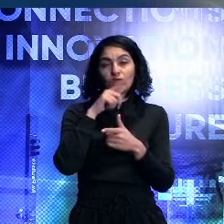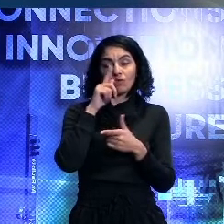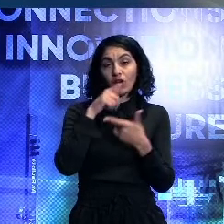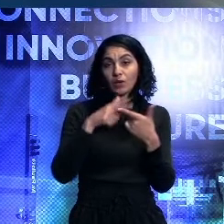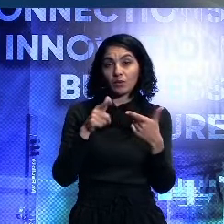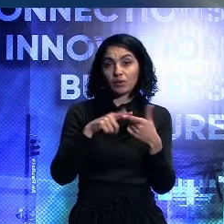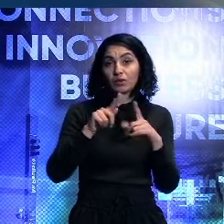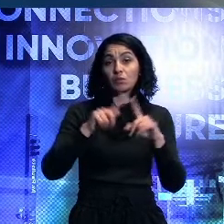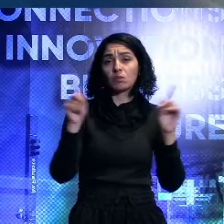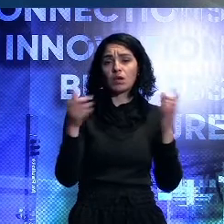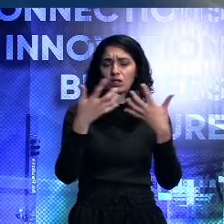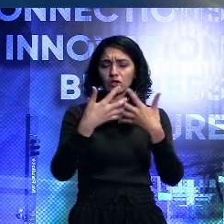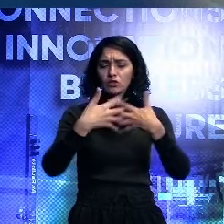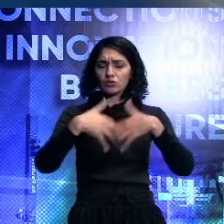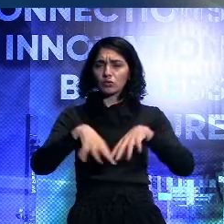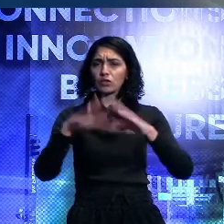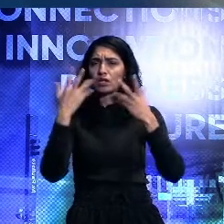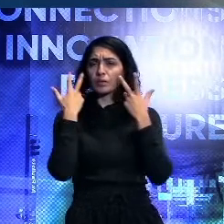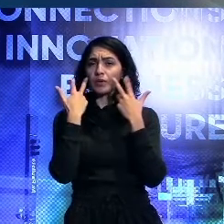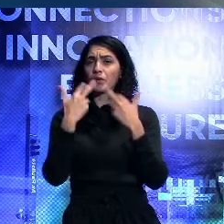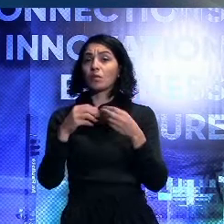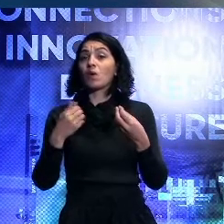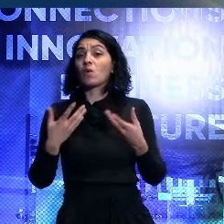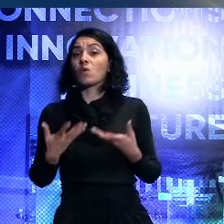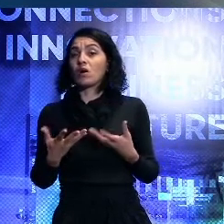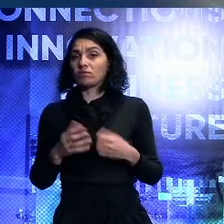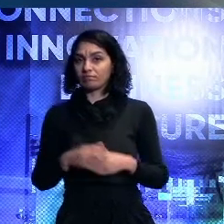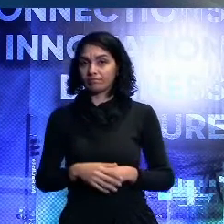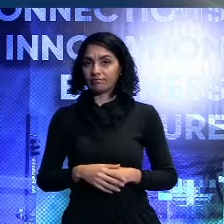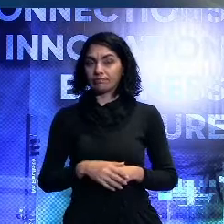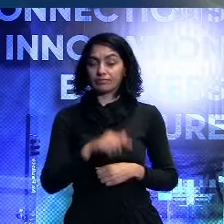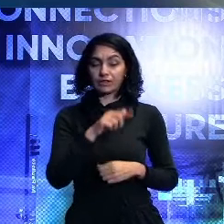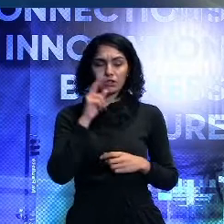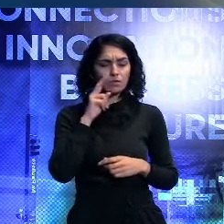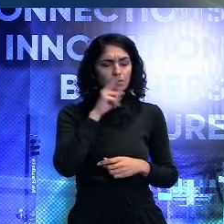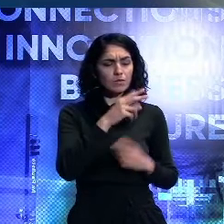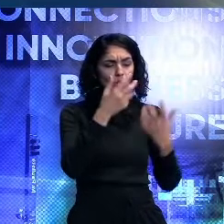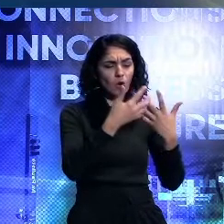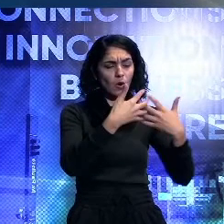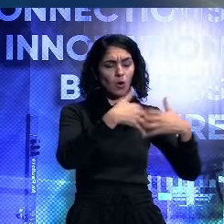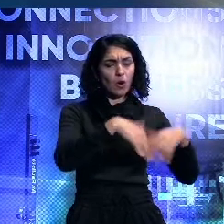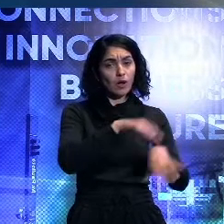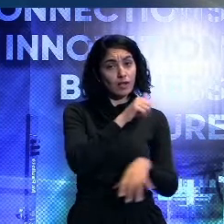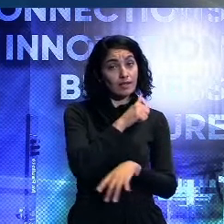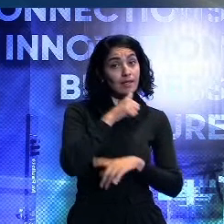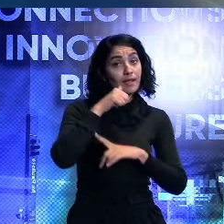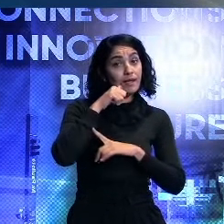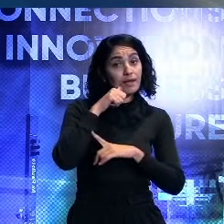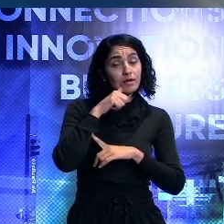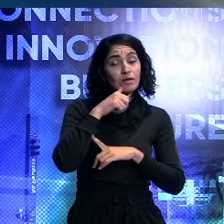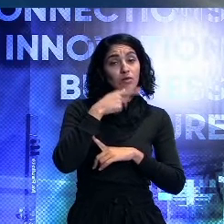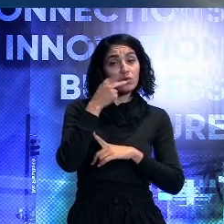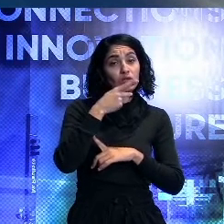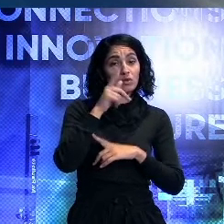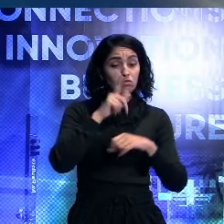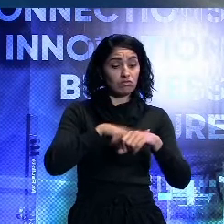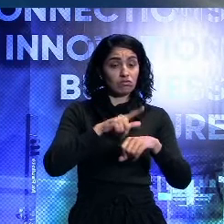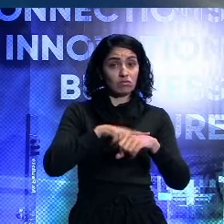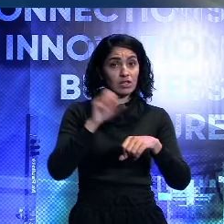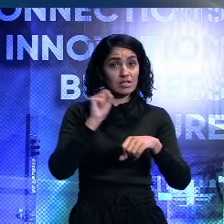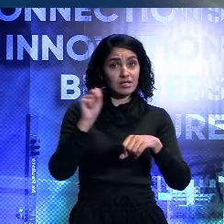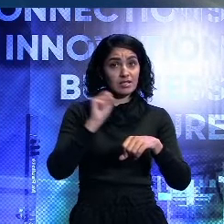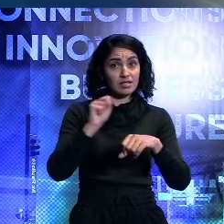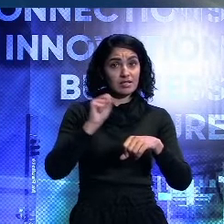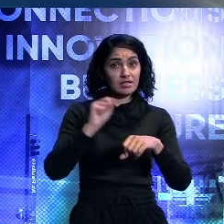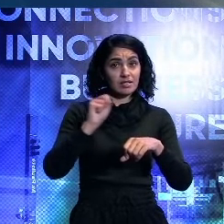do funcionamento normal? Quando a gente olha para o funcionamento normal, na Amazon, por exemplo, pedidos por segundo. A partir do